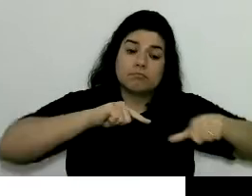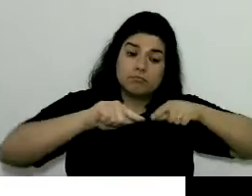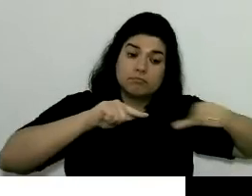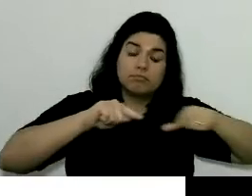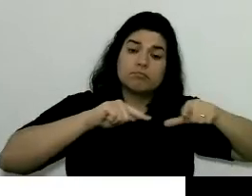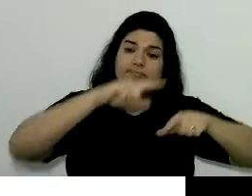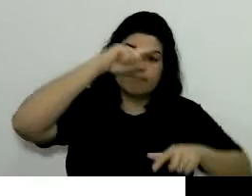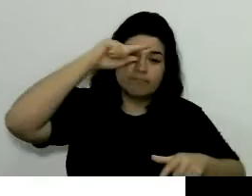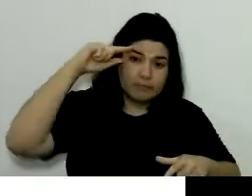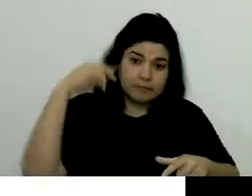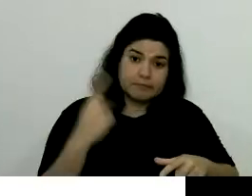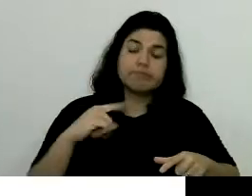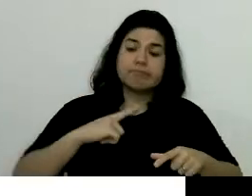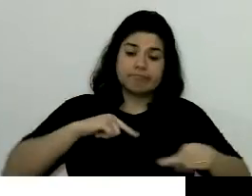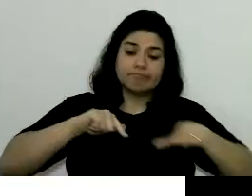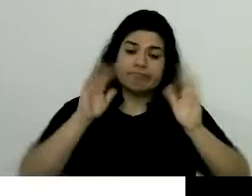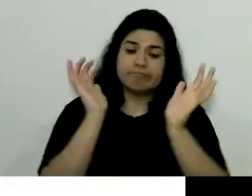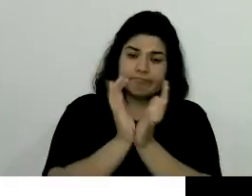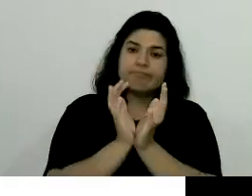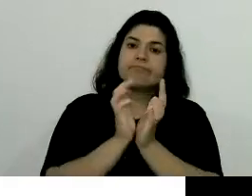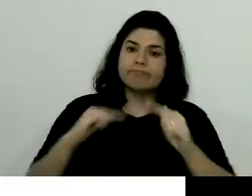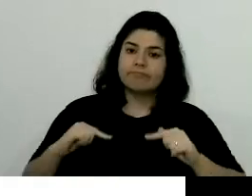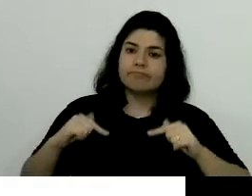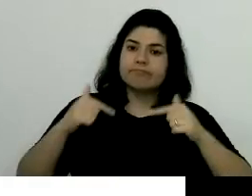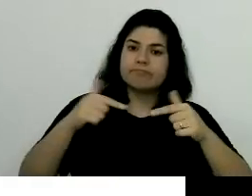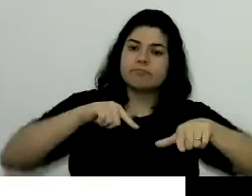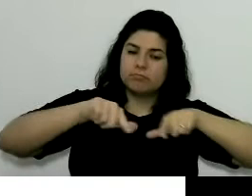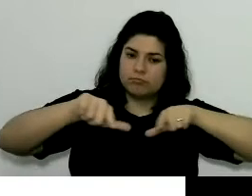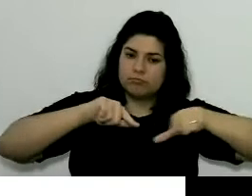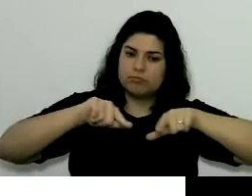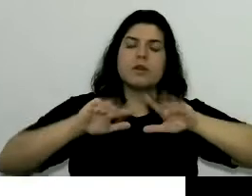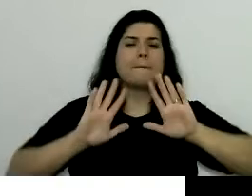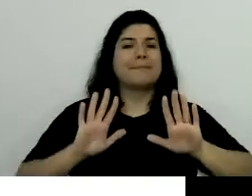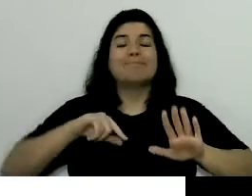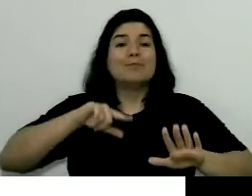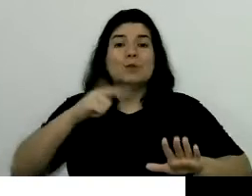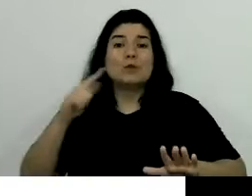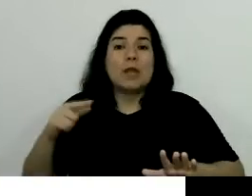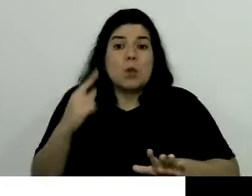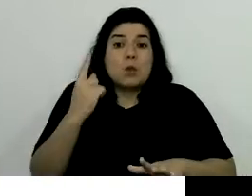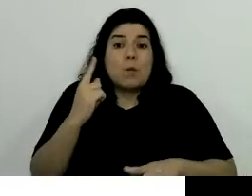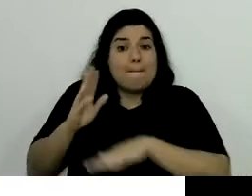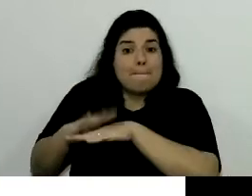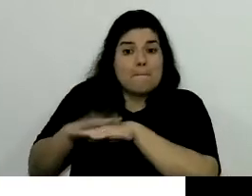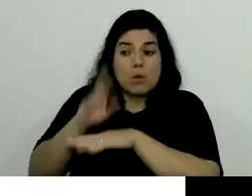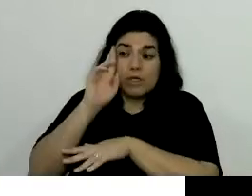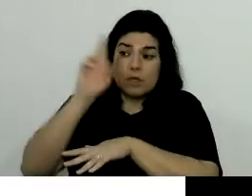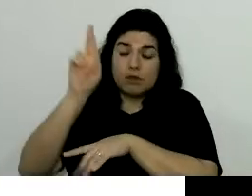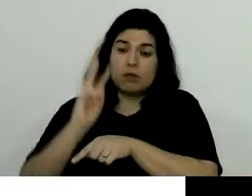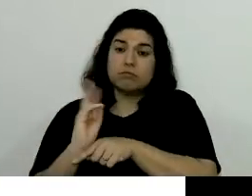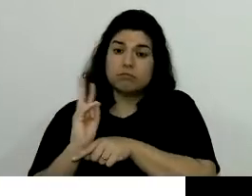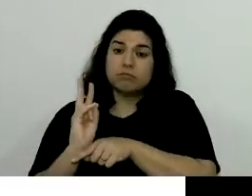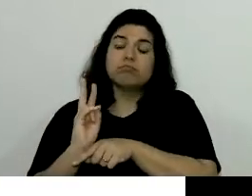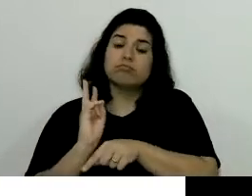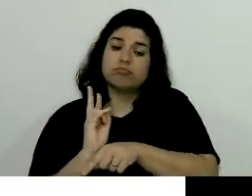com equipes, né, prestadoras de serviço, mas nós não temos uma conservadora no momento, um conservador,